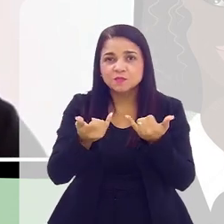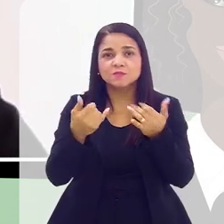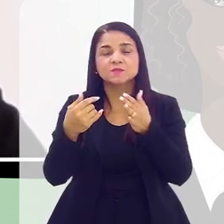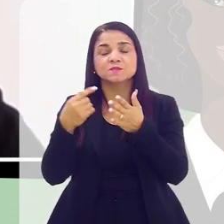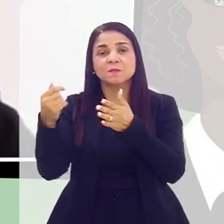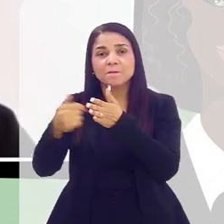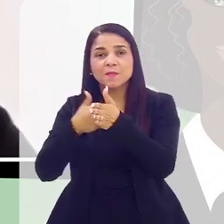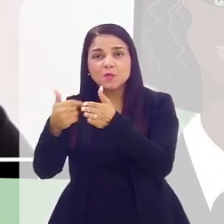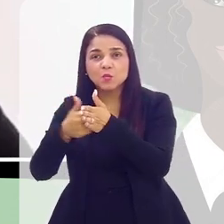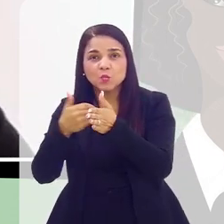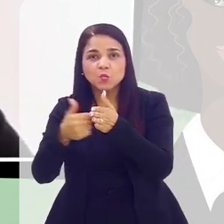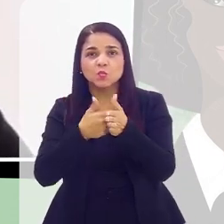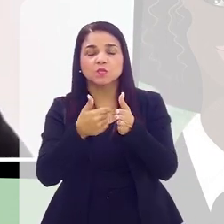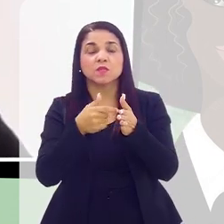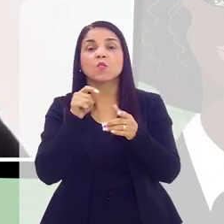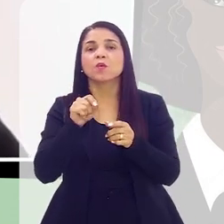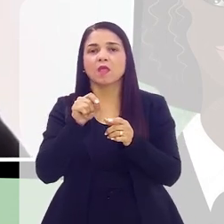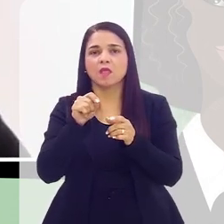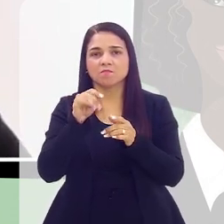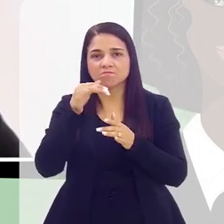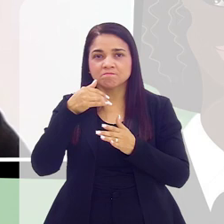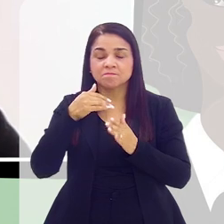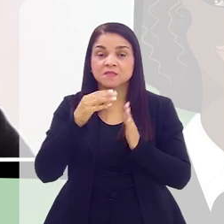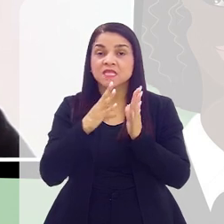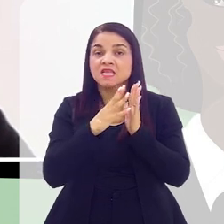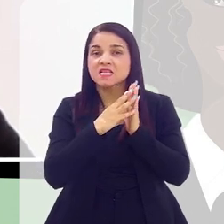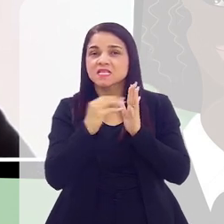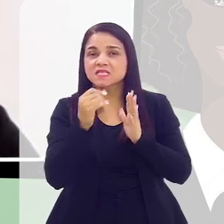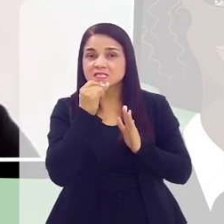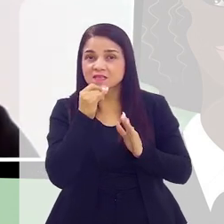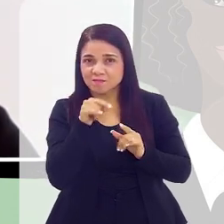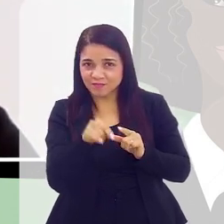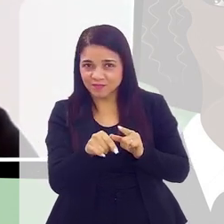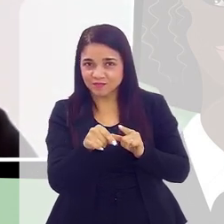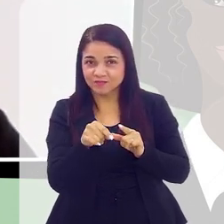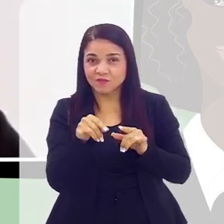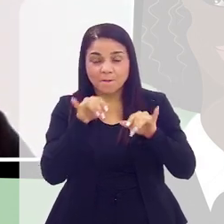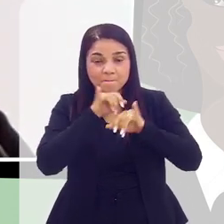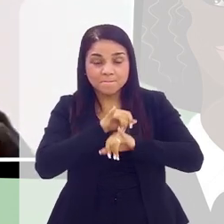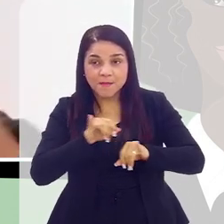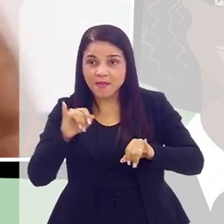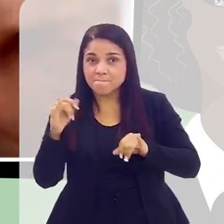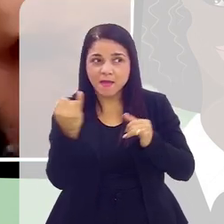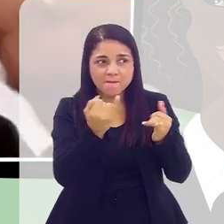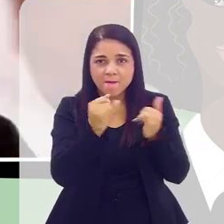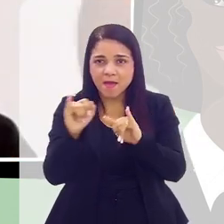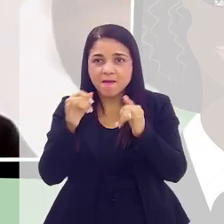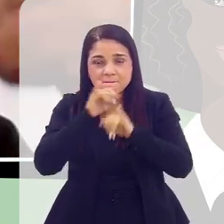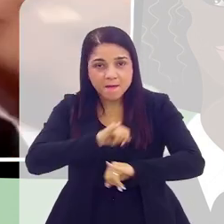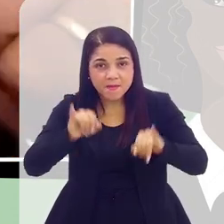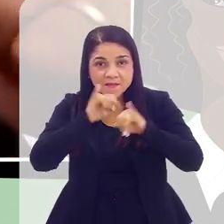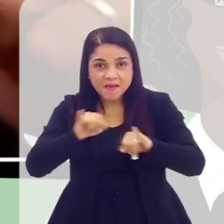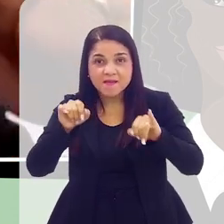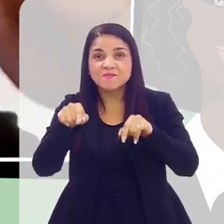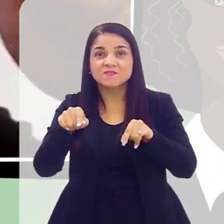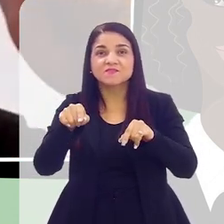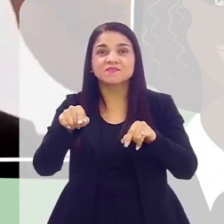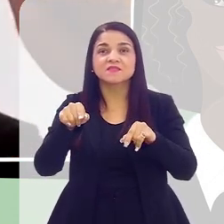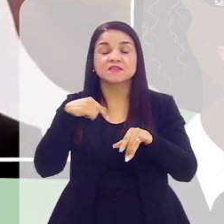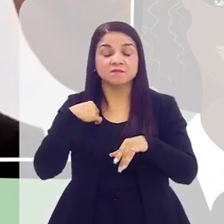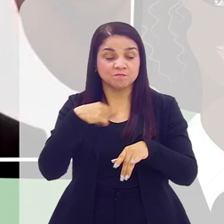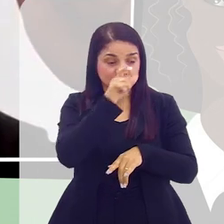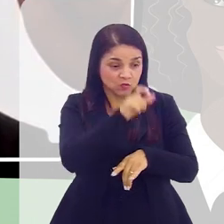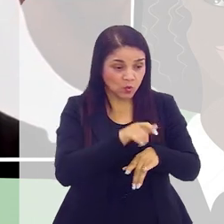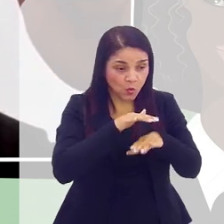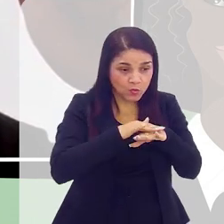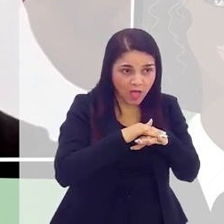E eu acredito que mais do que isso é o exemplo de cada um, né? O boca a boca, ele é importantíssimo, porque a pessoa que foi cuidada por nós, ele vai